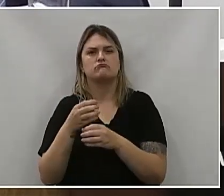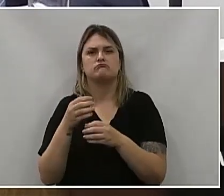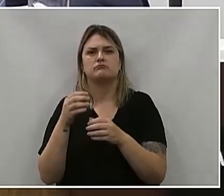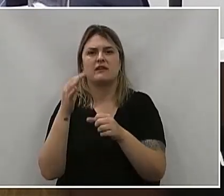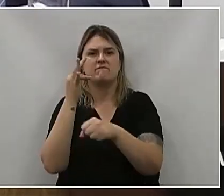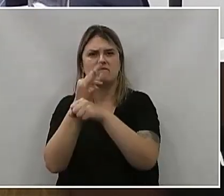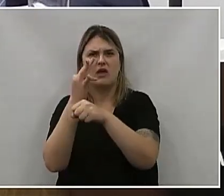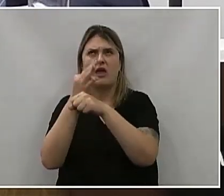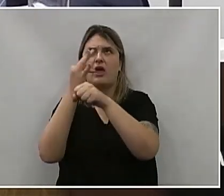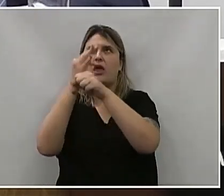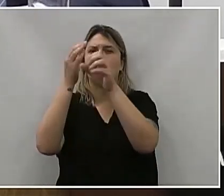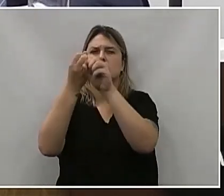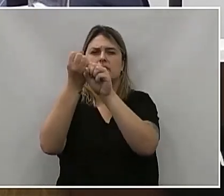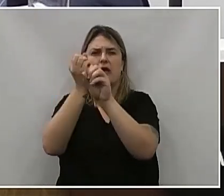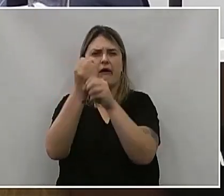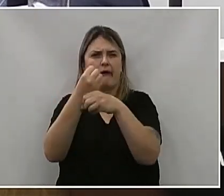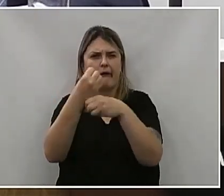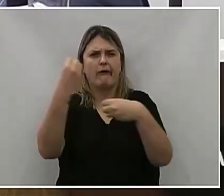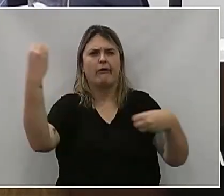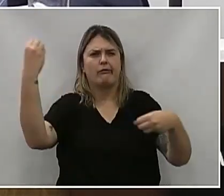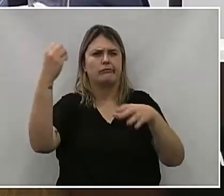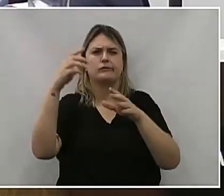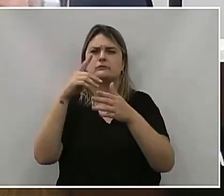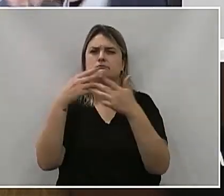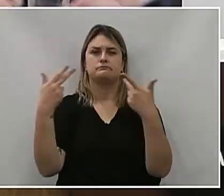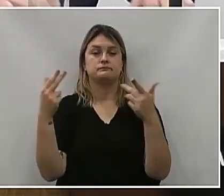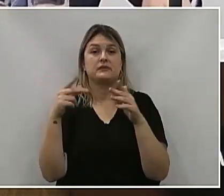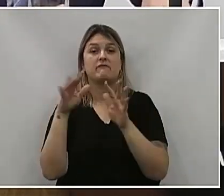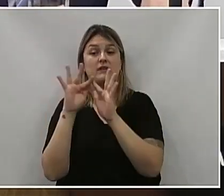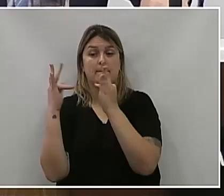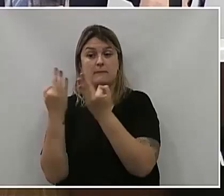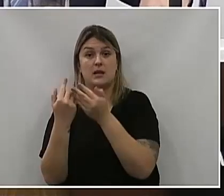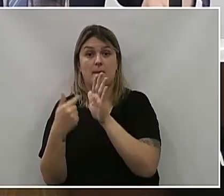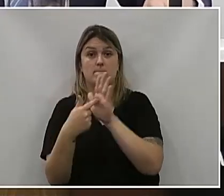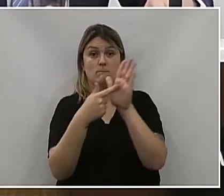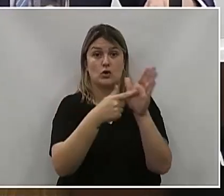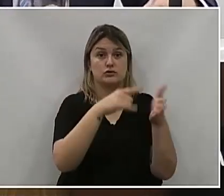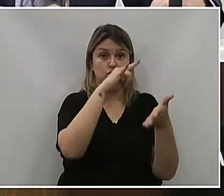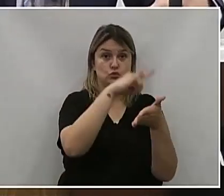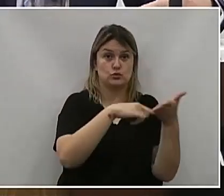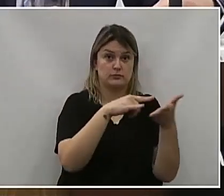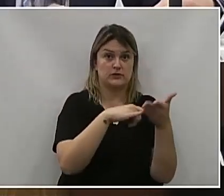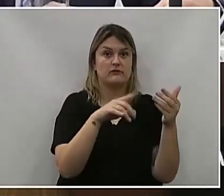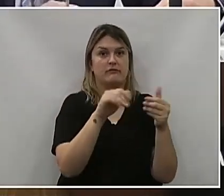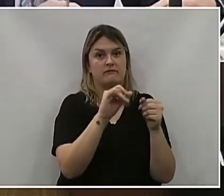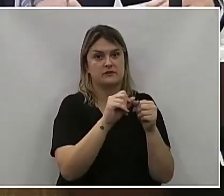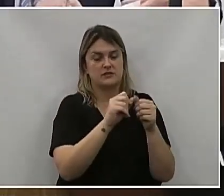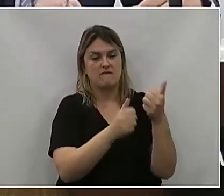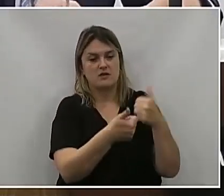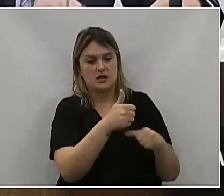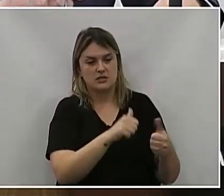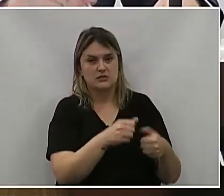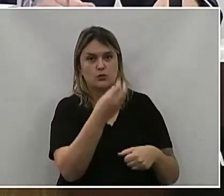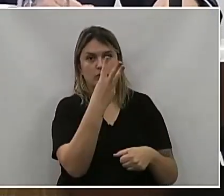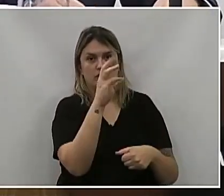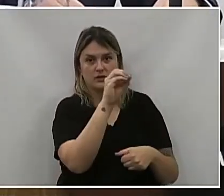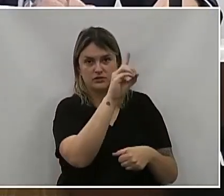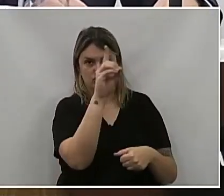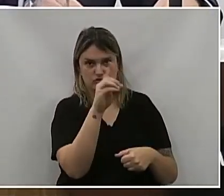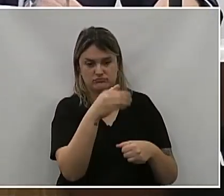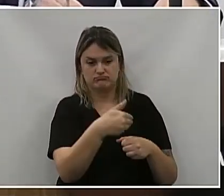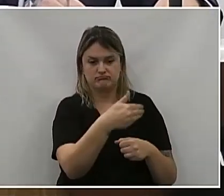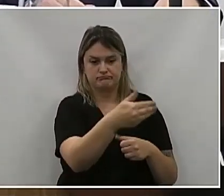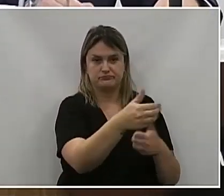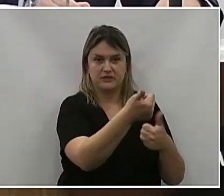em metal e encanamento necessário. As famílias devem apresentar a documentação necessária, que será avaliada em um prazo de 30 dias.